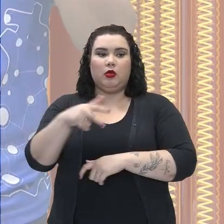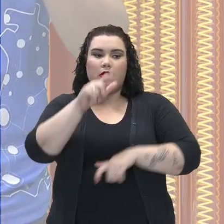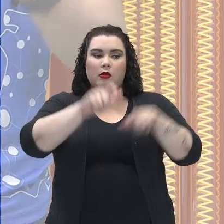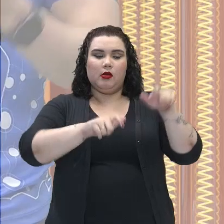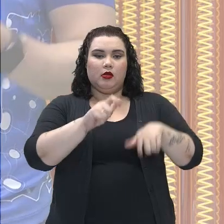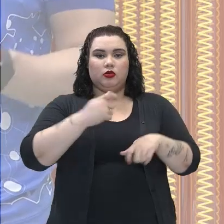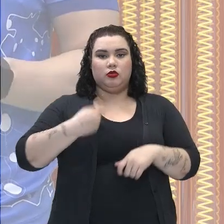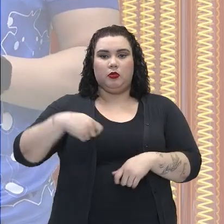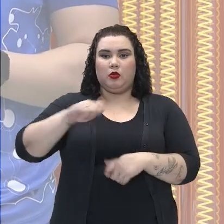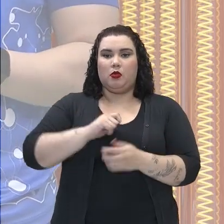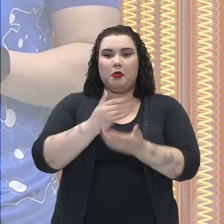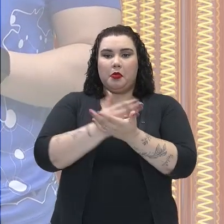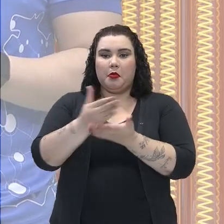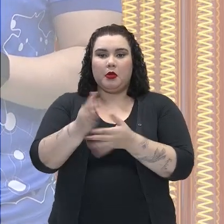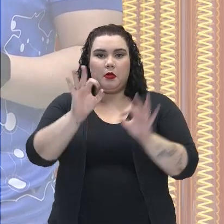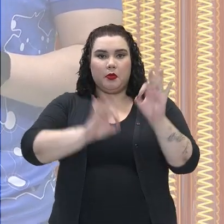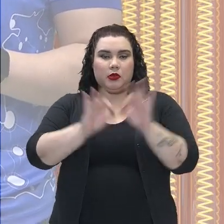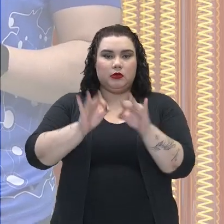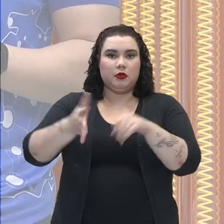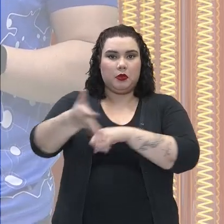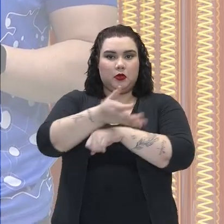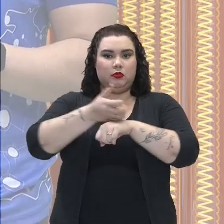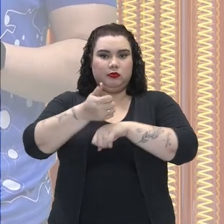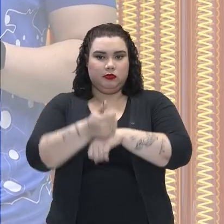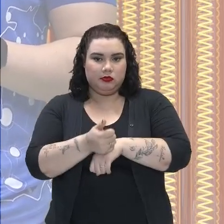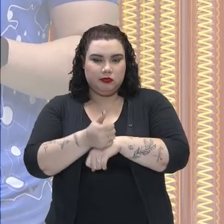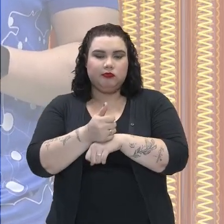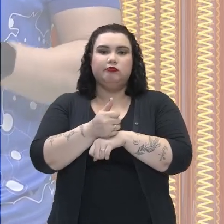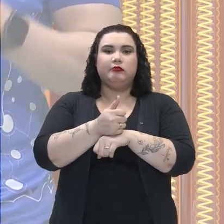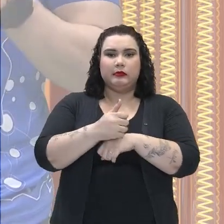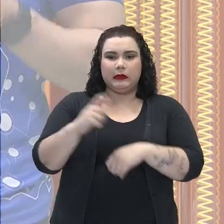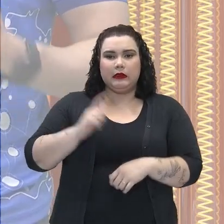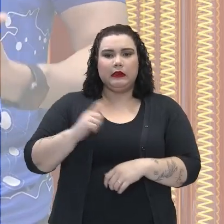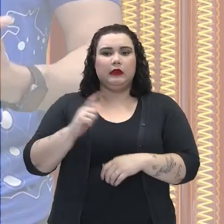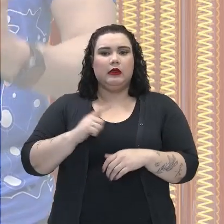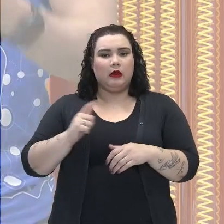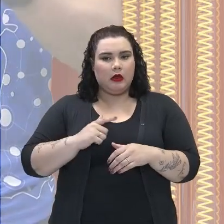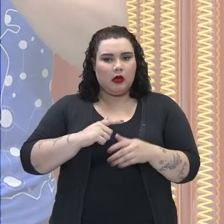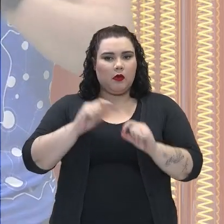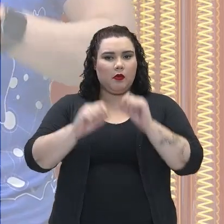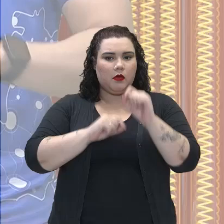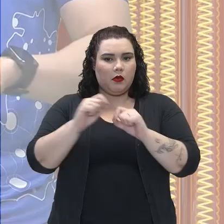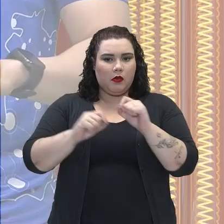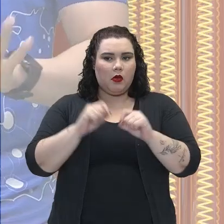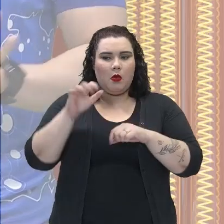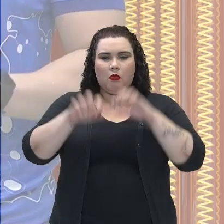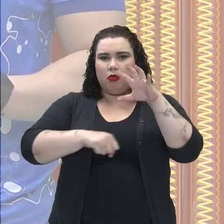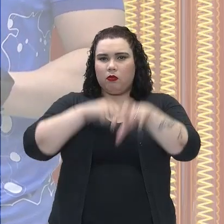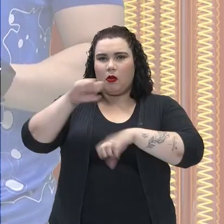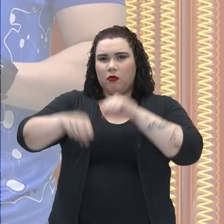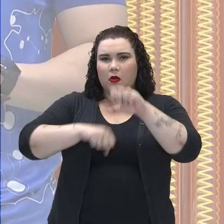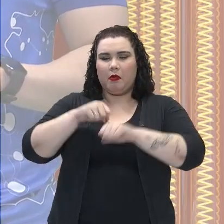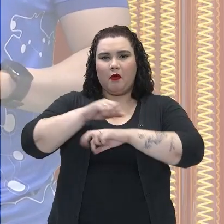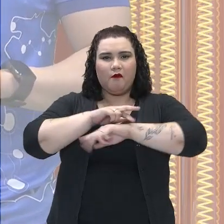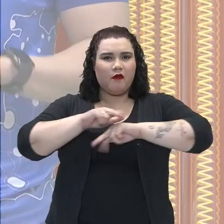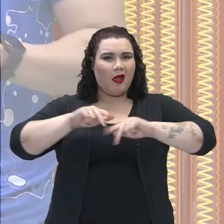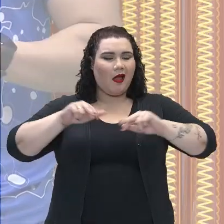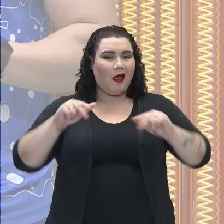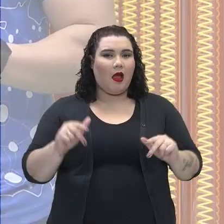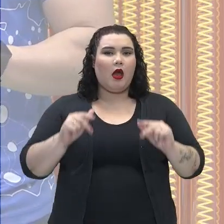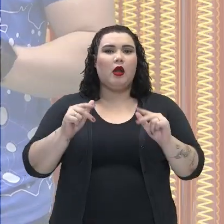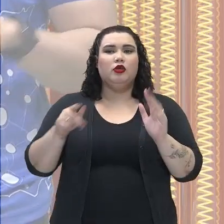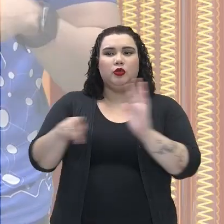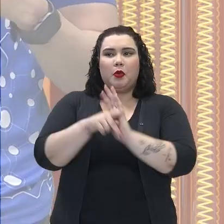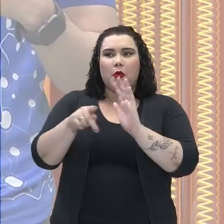que realizaram aqui um processo de colonização bastante intenso, com a retirada das nossas riquezas e envio dessas riquezas para